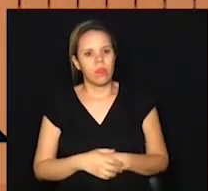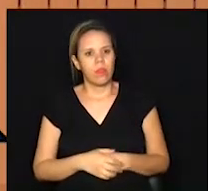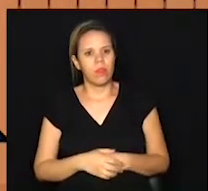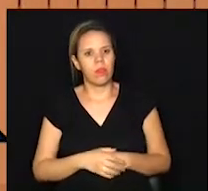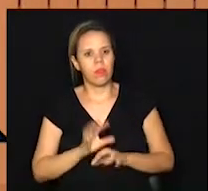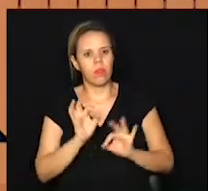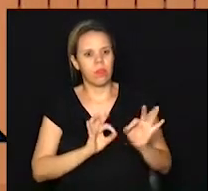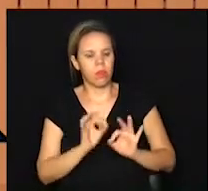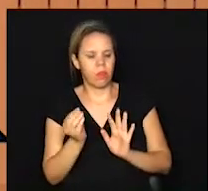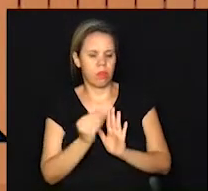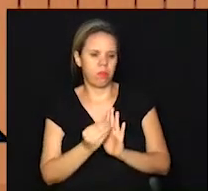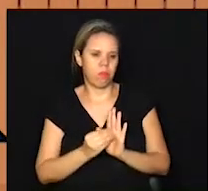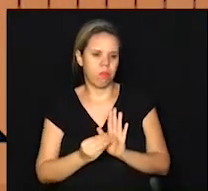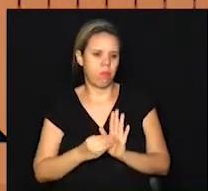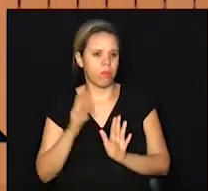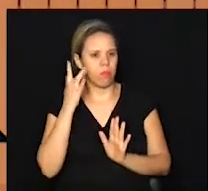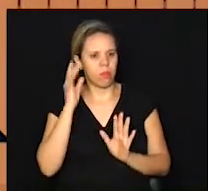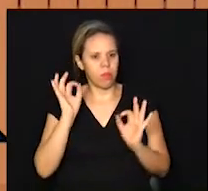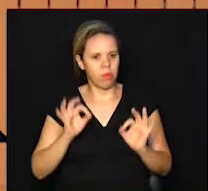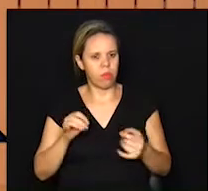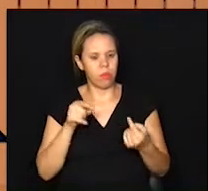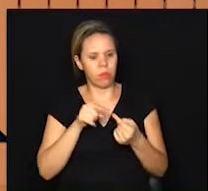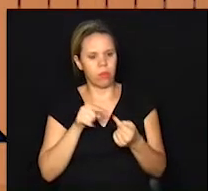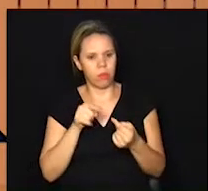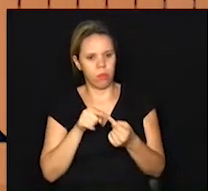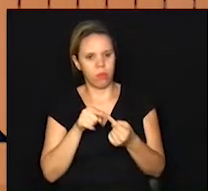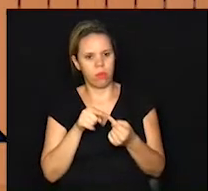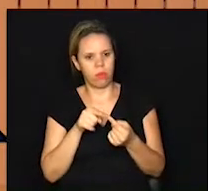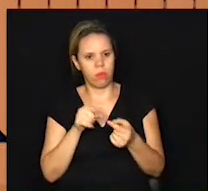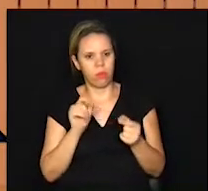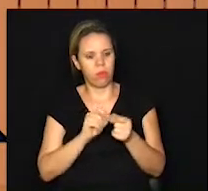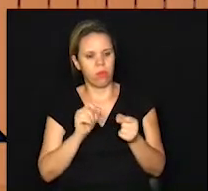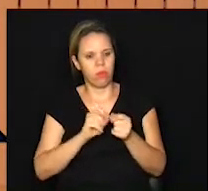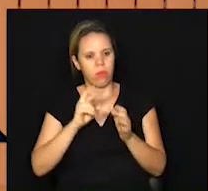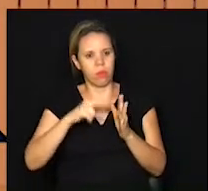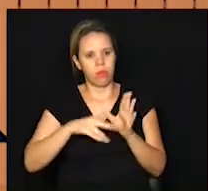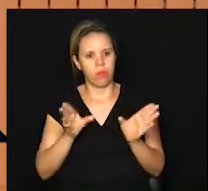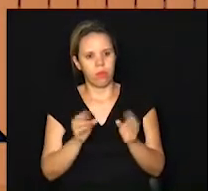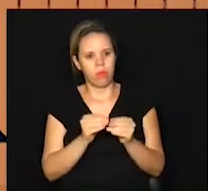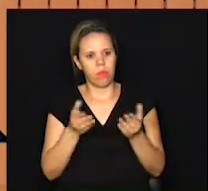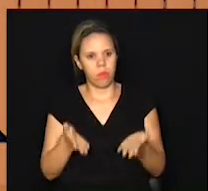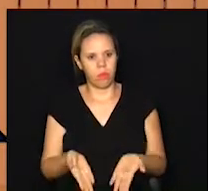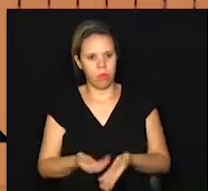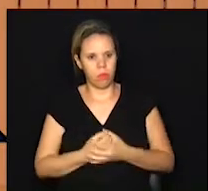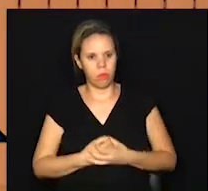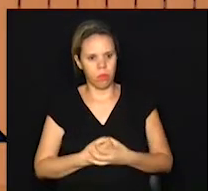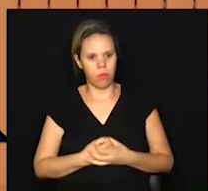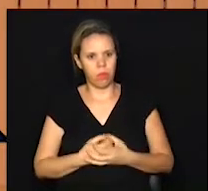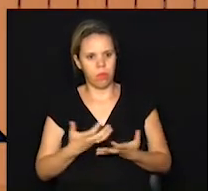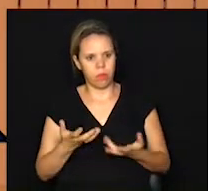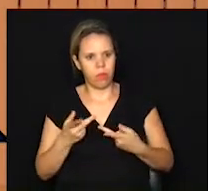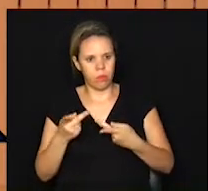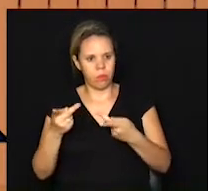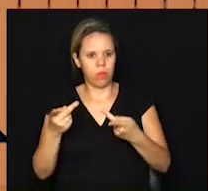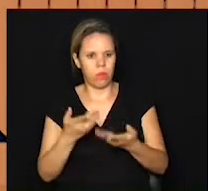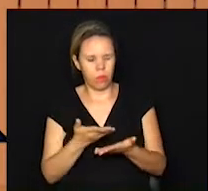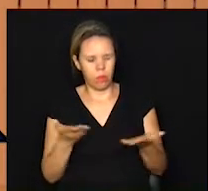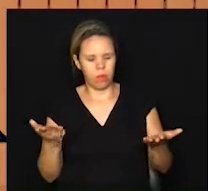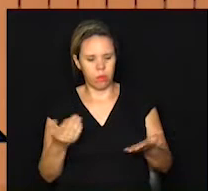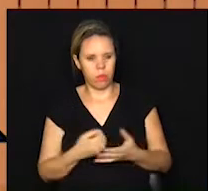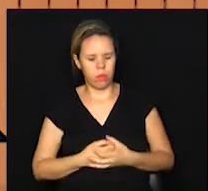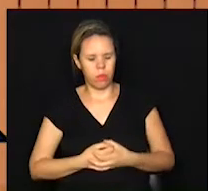que nós acharmos pertinentes para fazer o relatório aqui. Então, eu queria convidar aqui